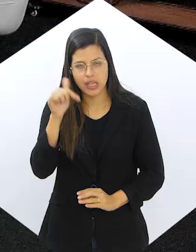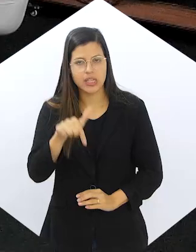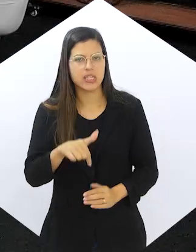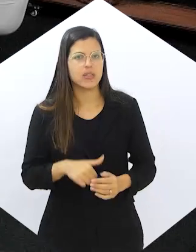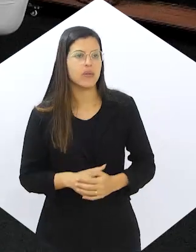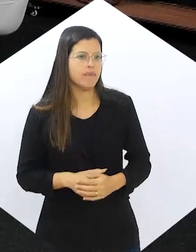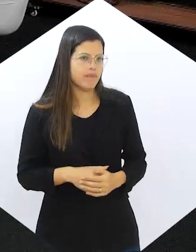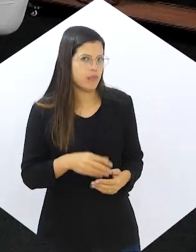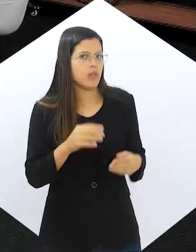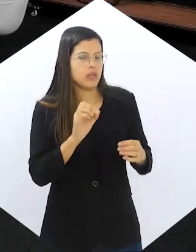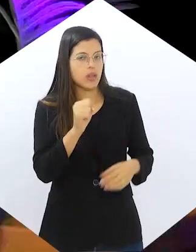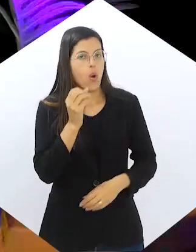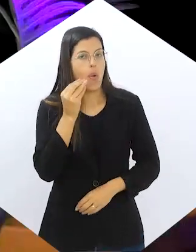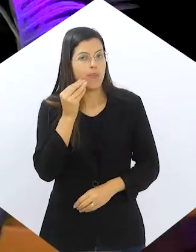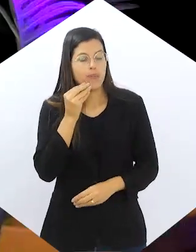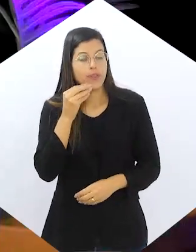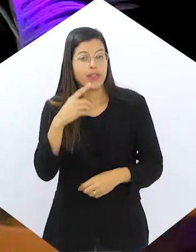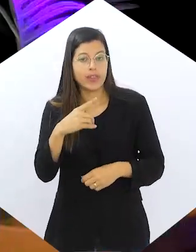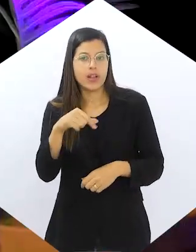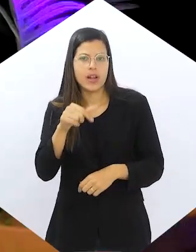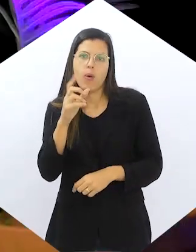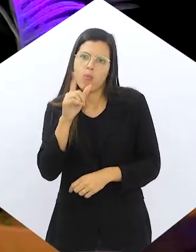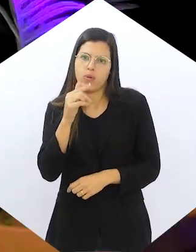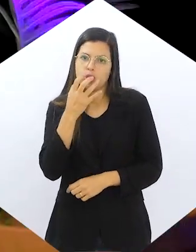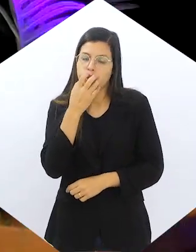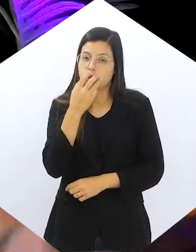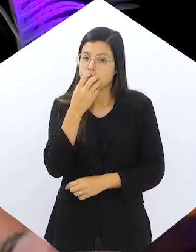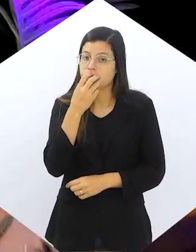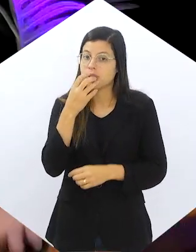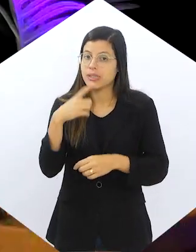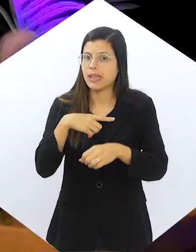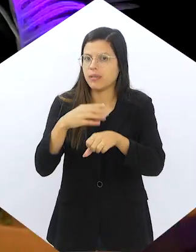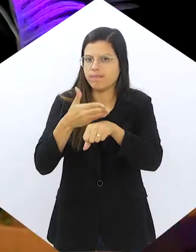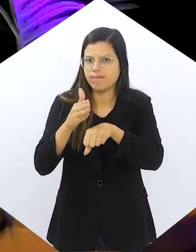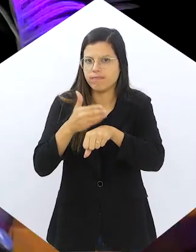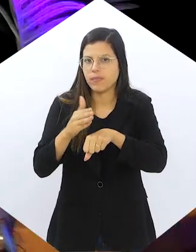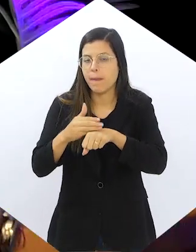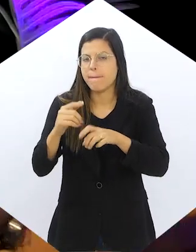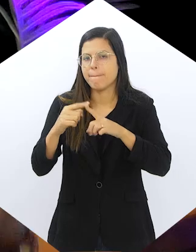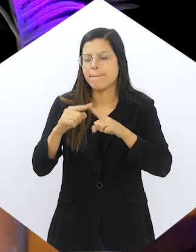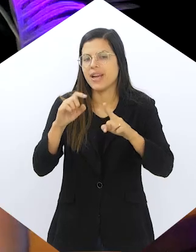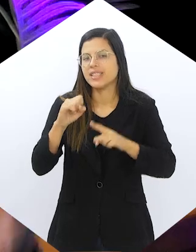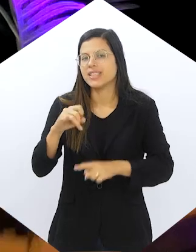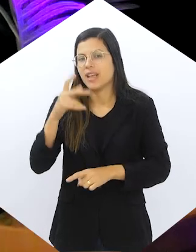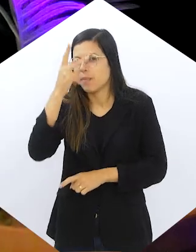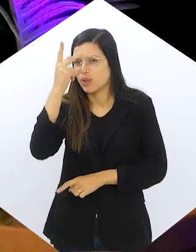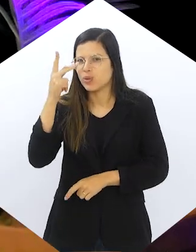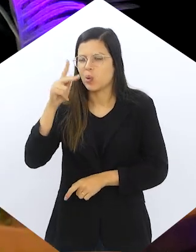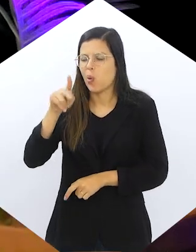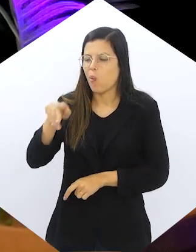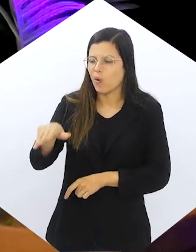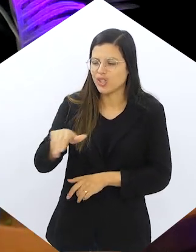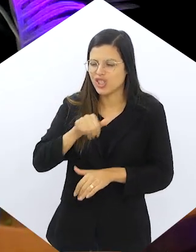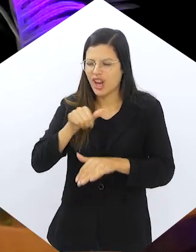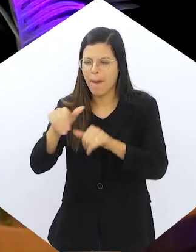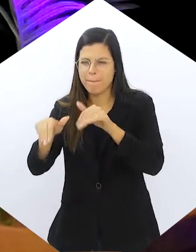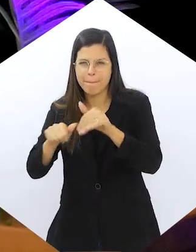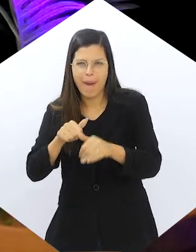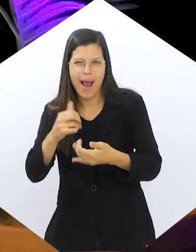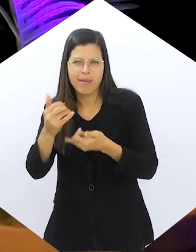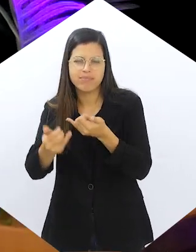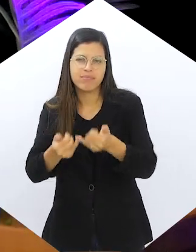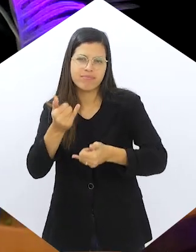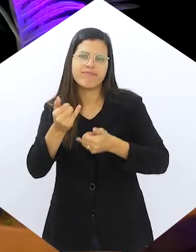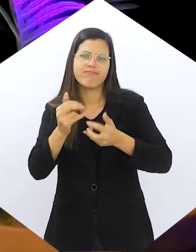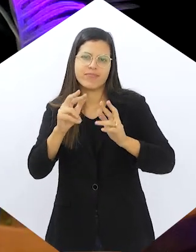que ele é um cachorro, então, assim, ele tem esse treinamento. Mas se a pessoa começar a chamar, começar a instigar, ele